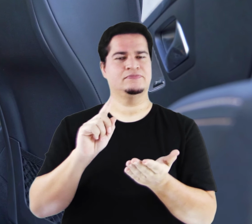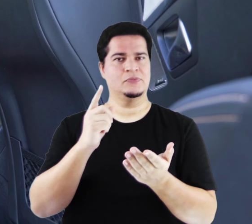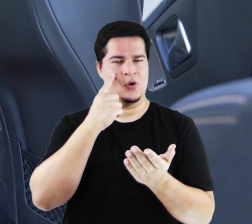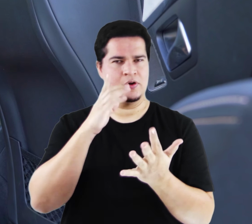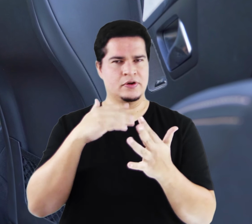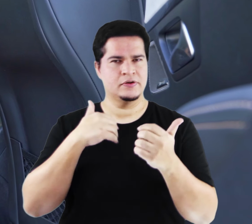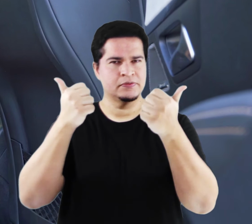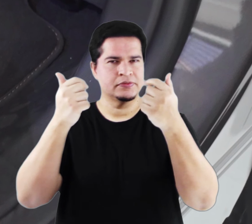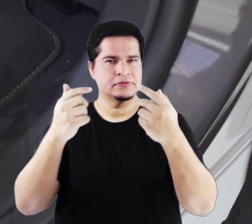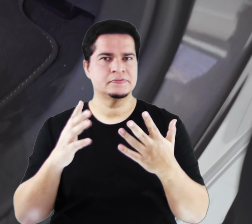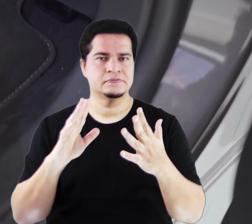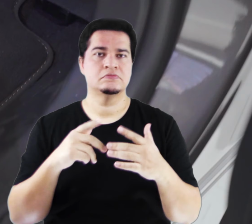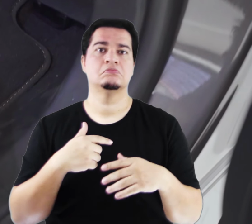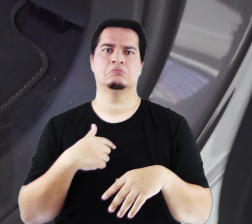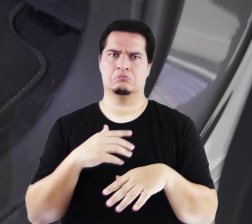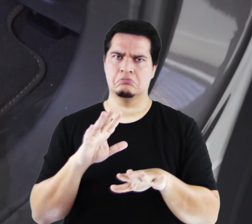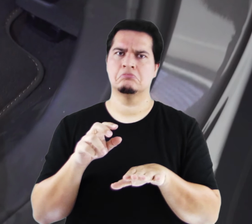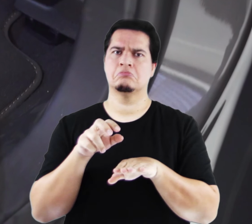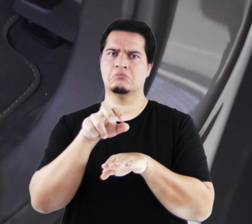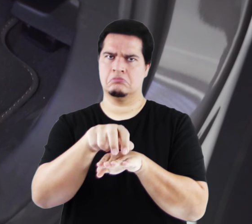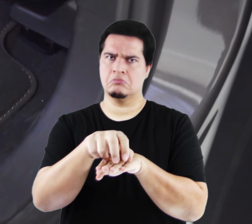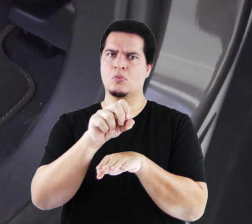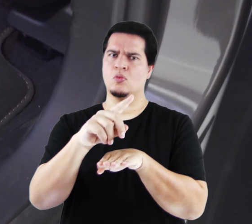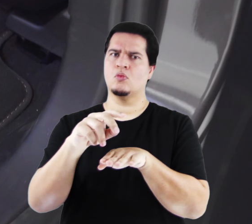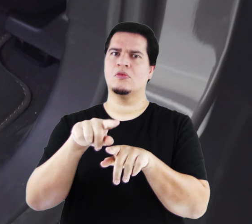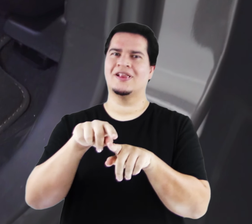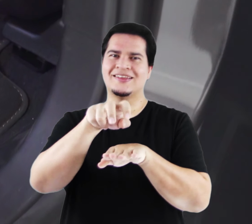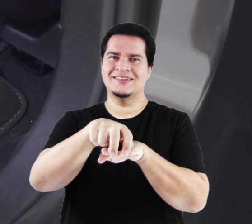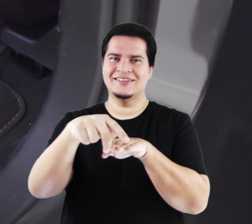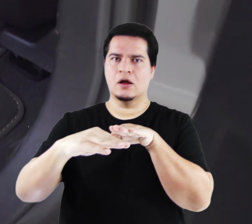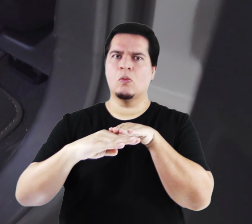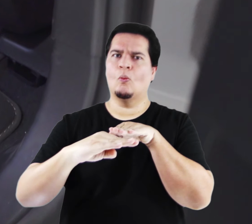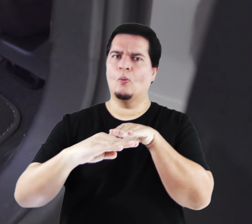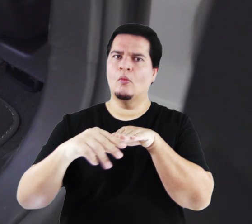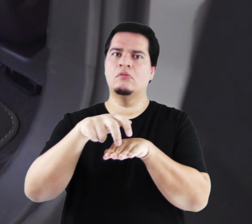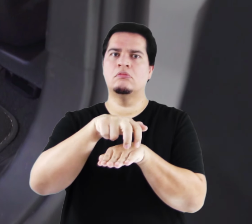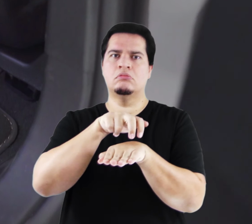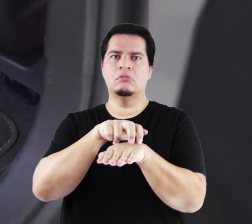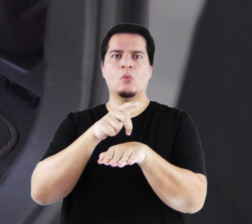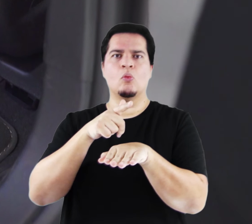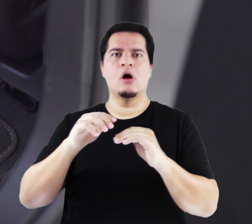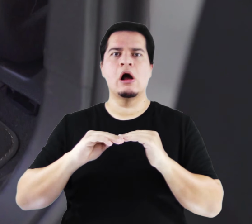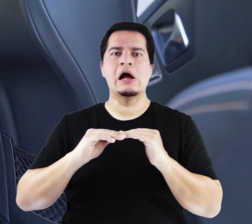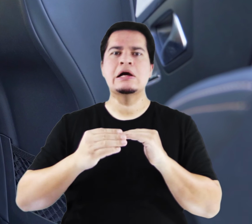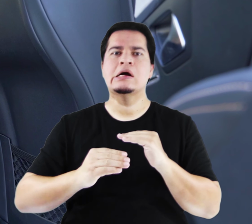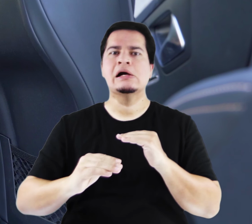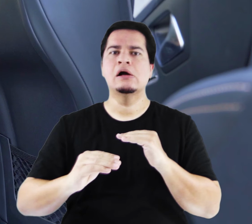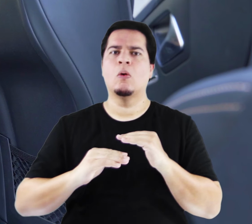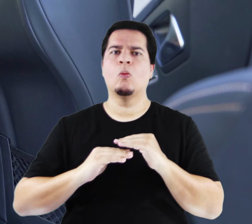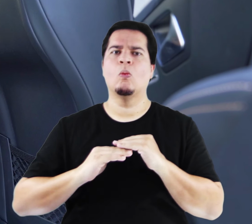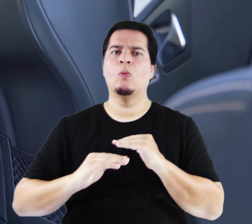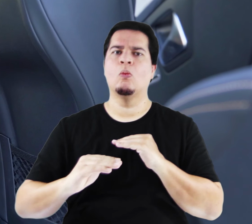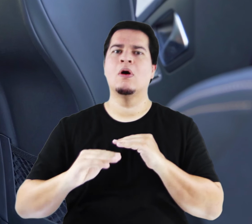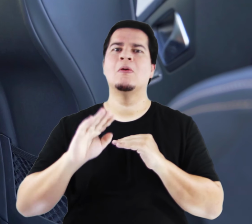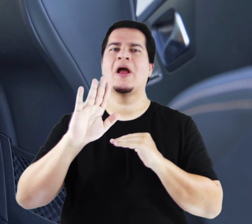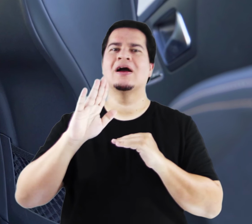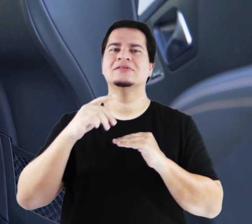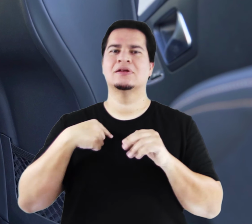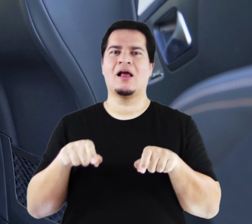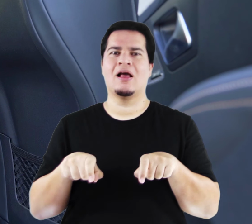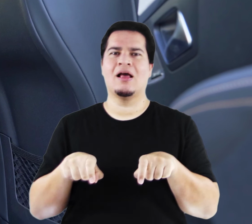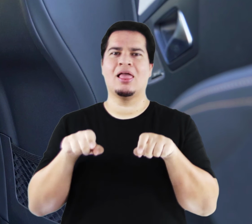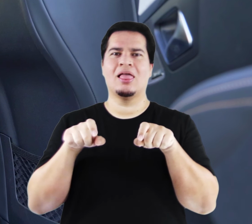um assoalho plano. Isso é realmente verdade, você não tem aquele caroço aqui do túnel central, mas olha só como é elevado esse assoalho. Ele é muito